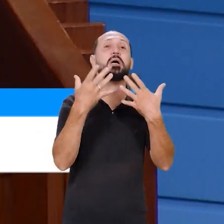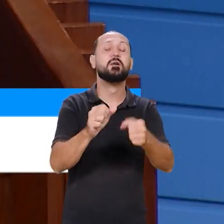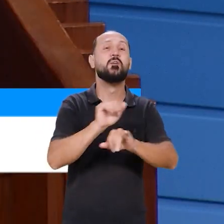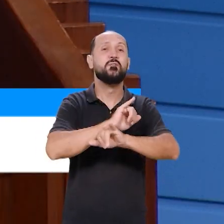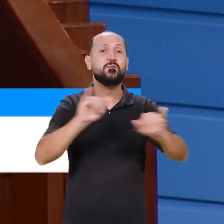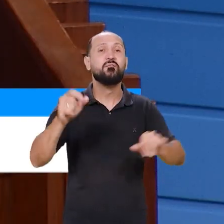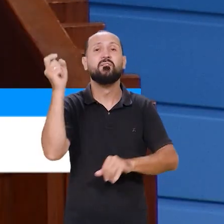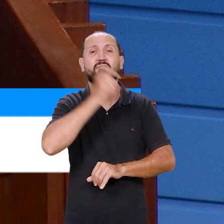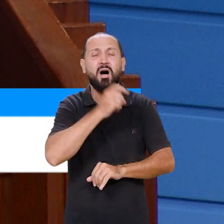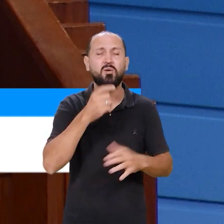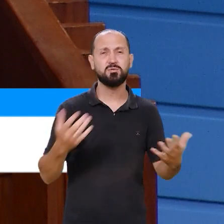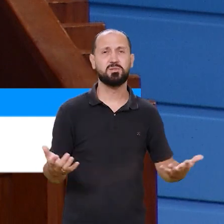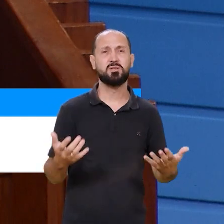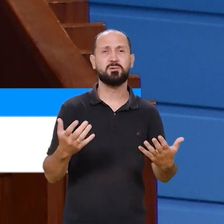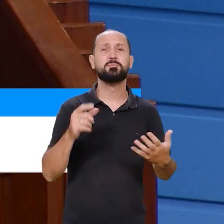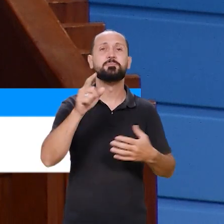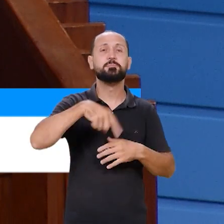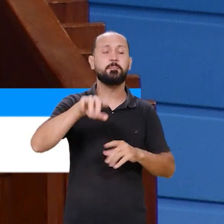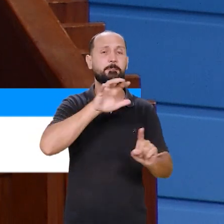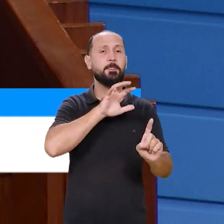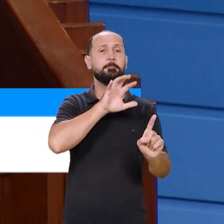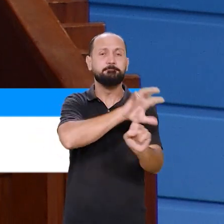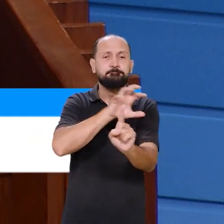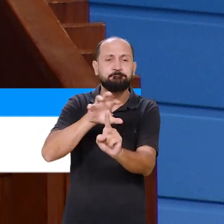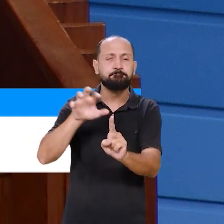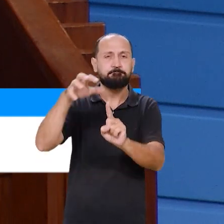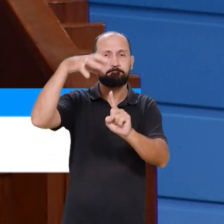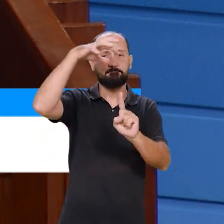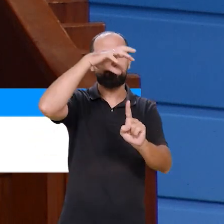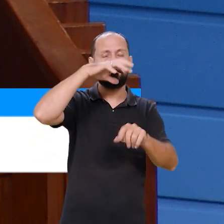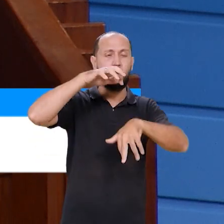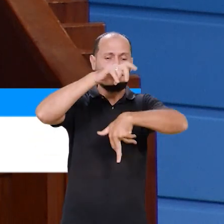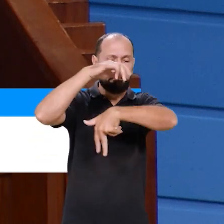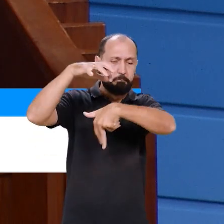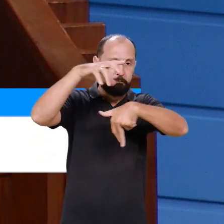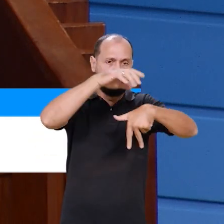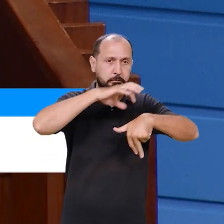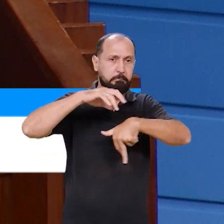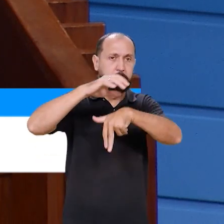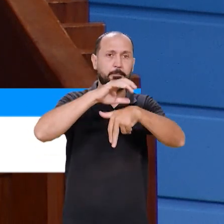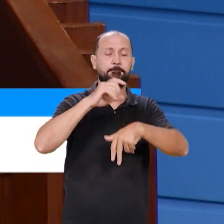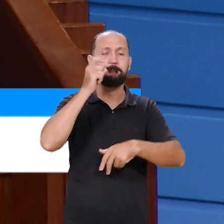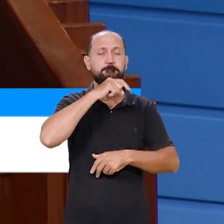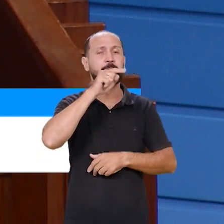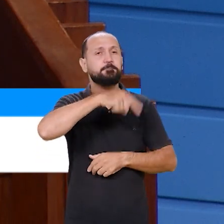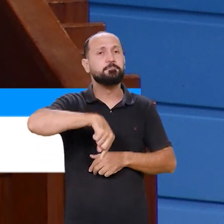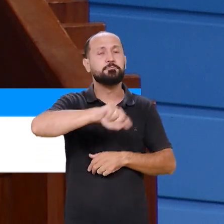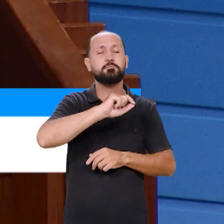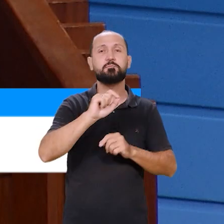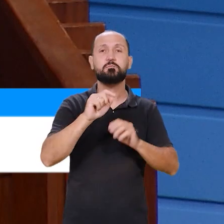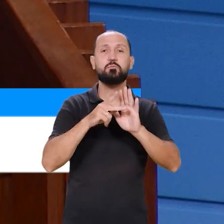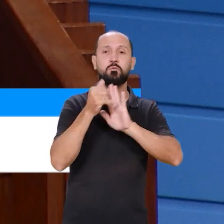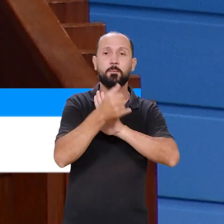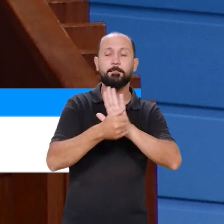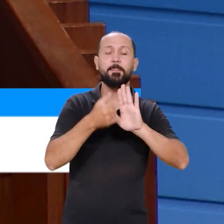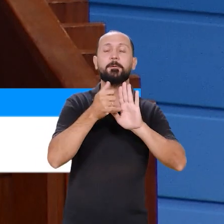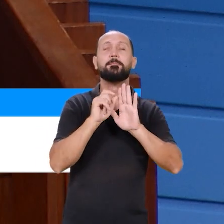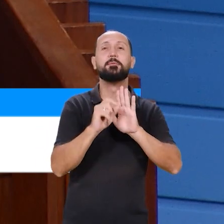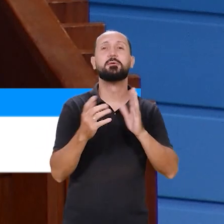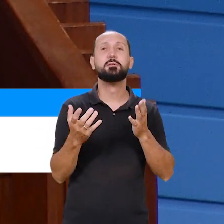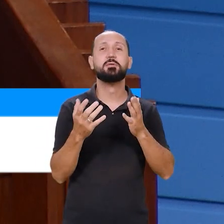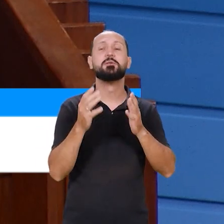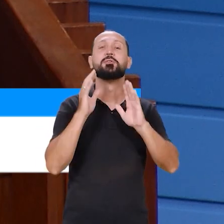haver notícias falsas para manipular, para enganar as pessoas. Portanto, nosso